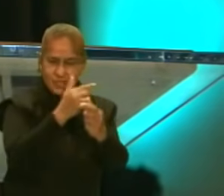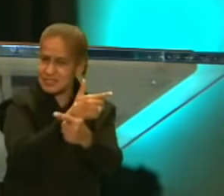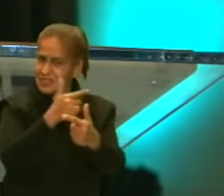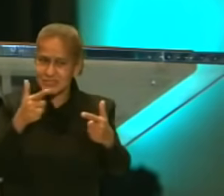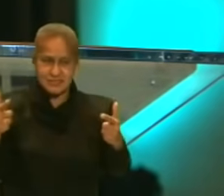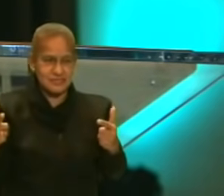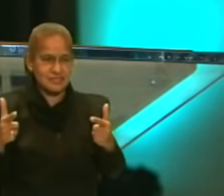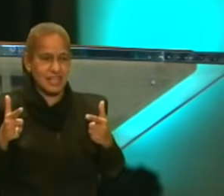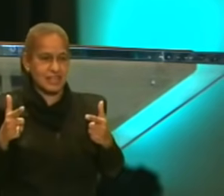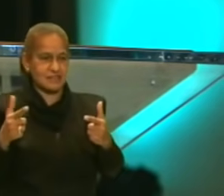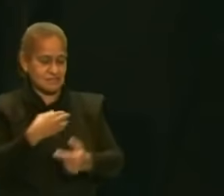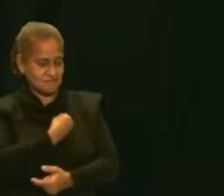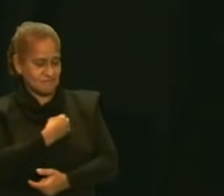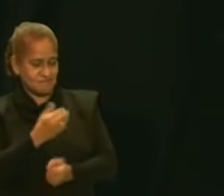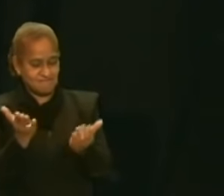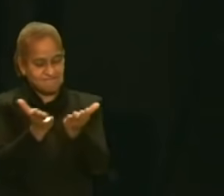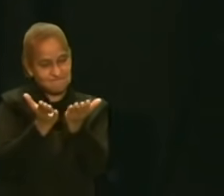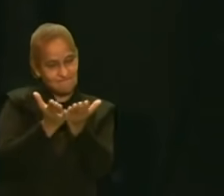do cristianismo,